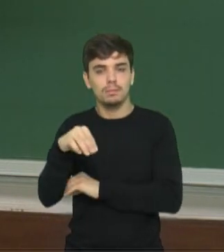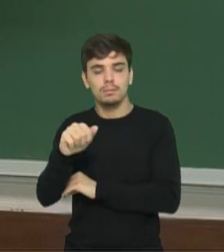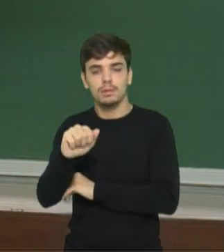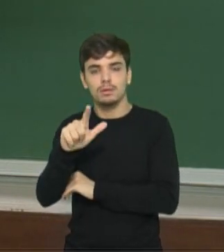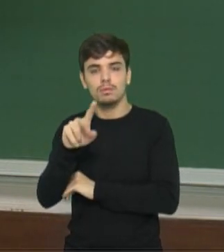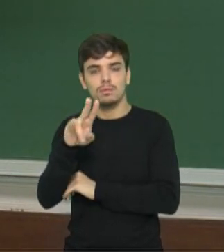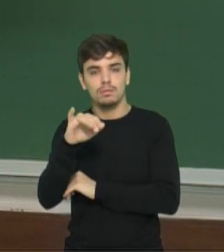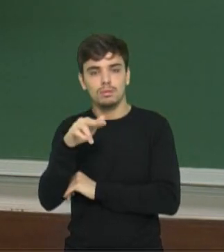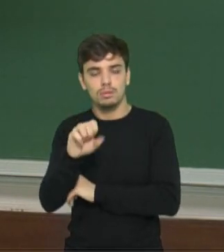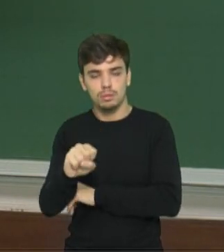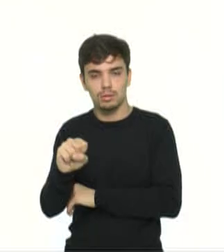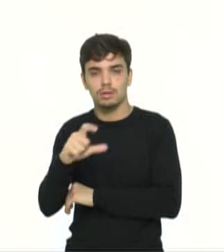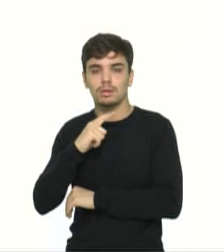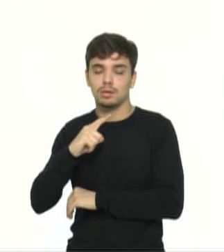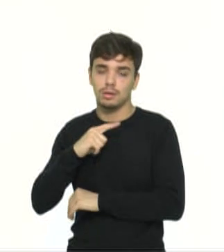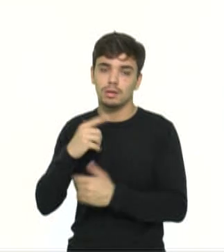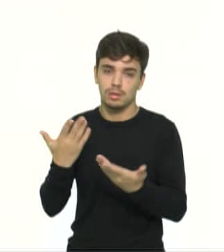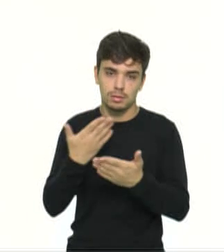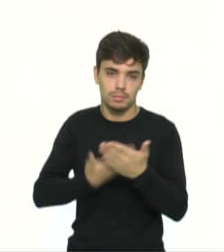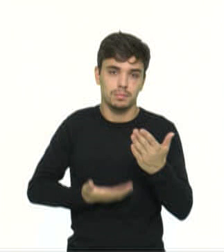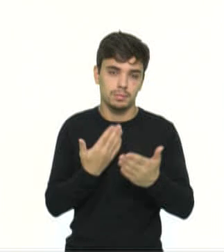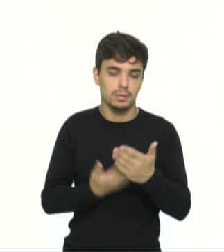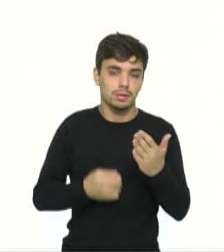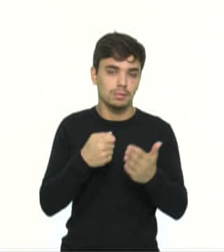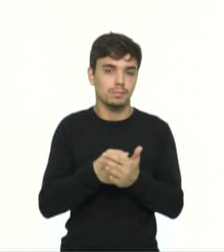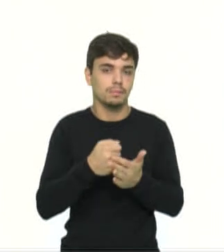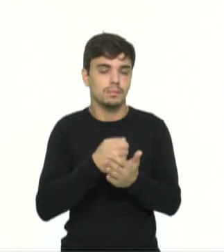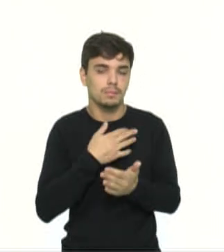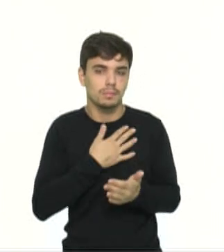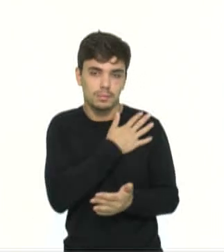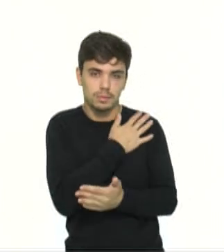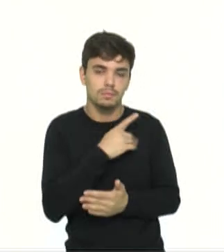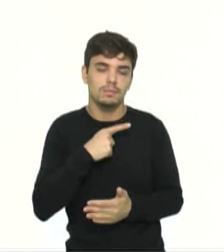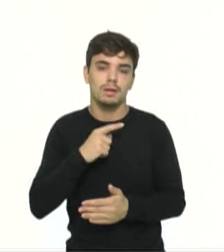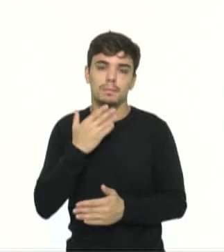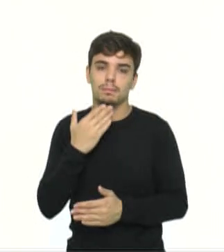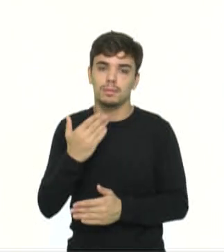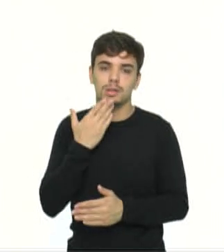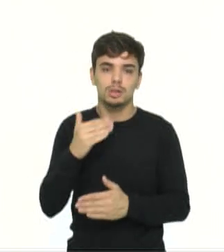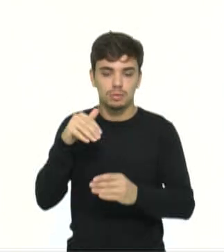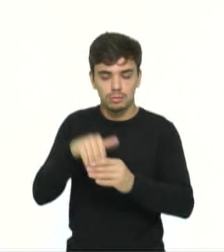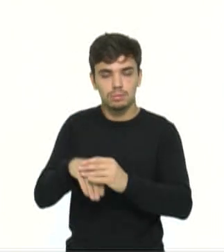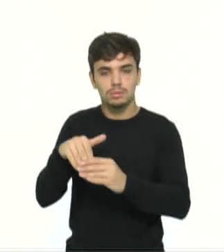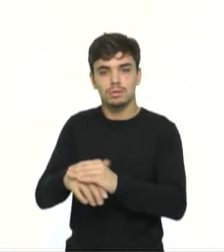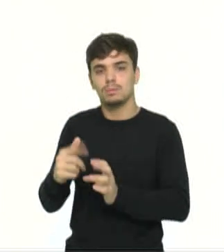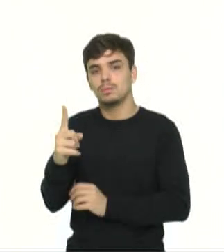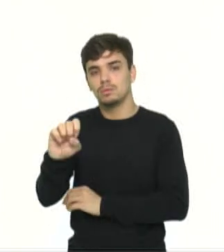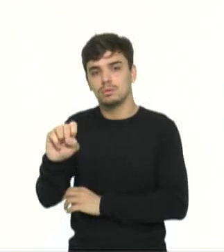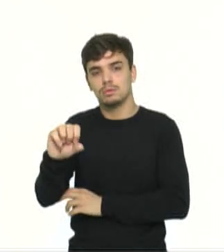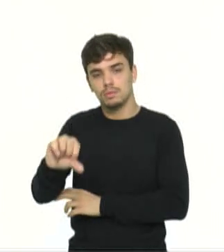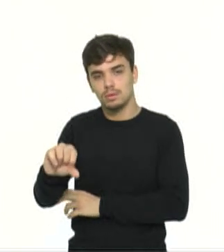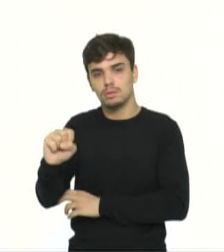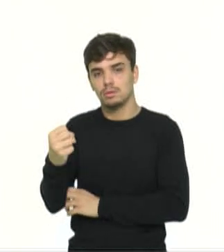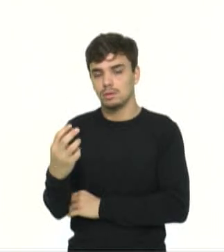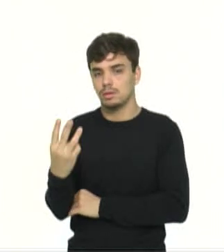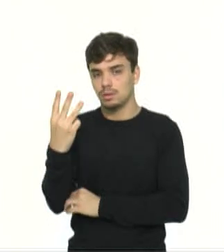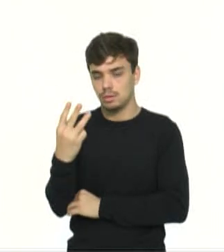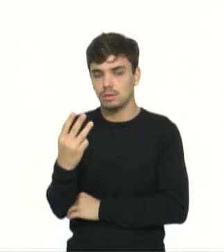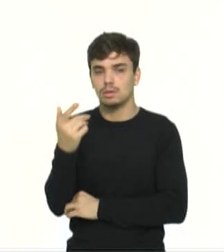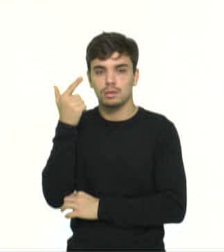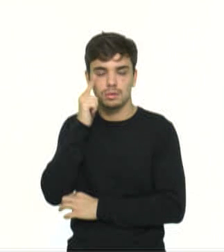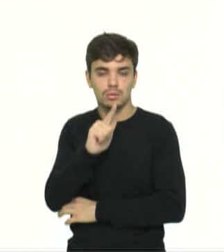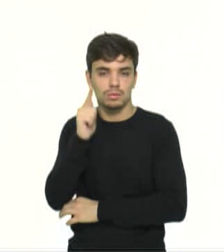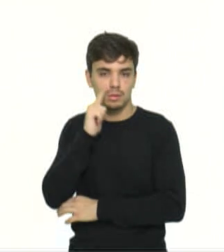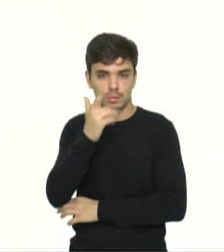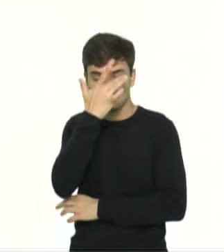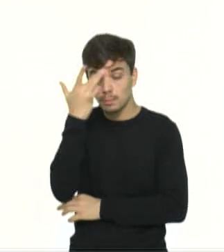regime militar, que então vai convocar eleições em 1983, vencidas pelo